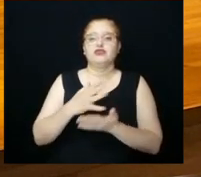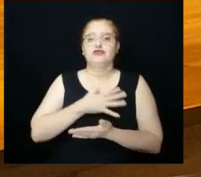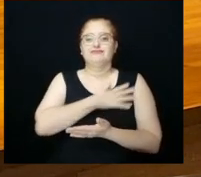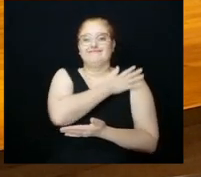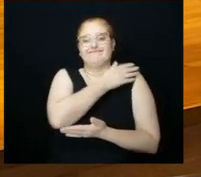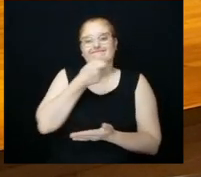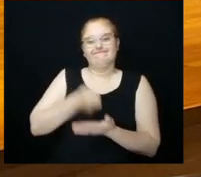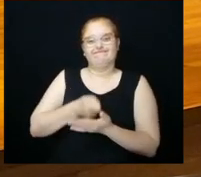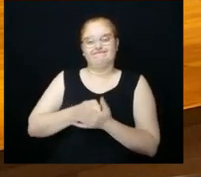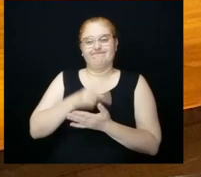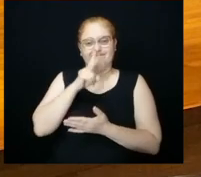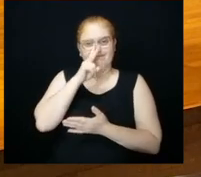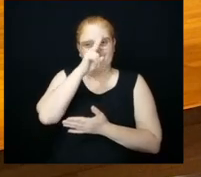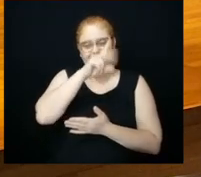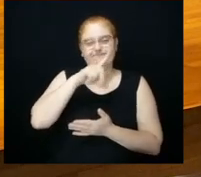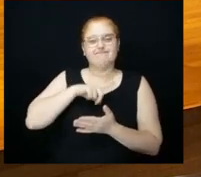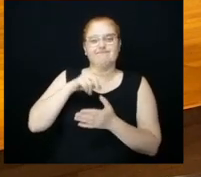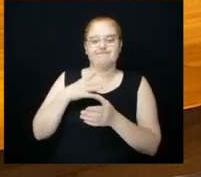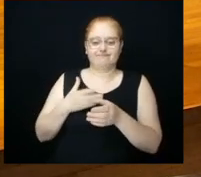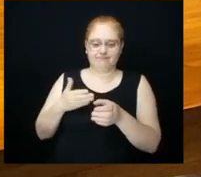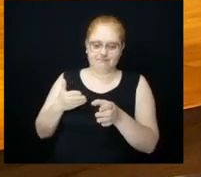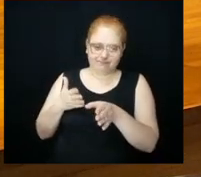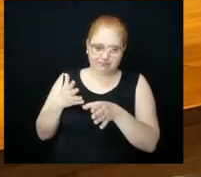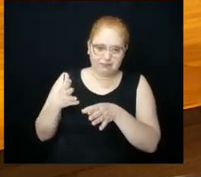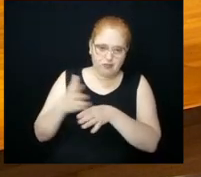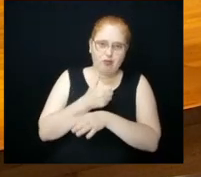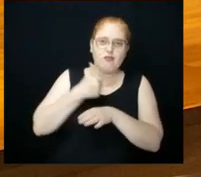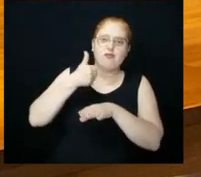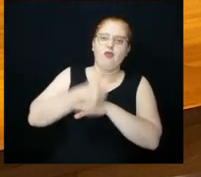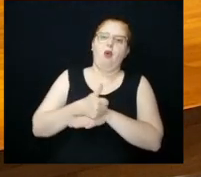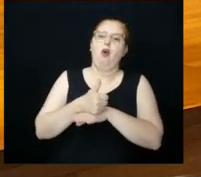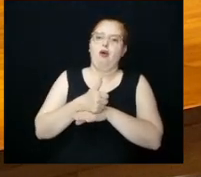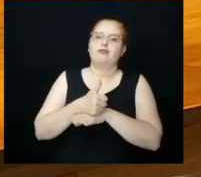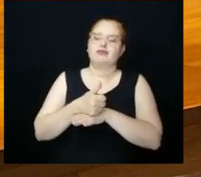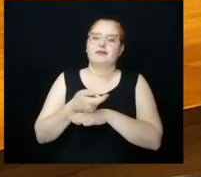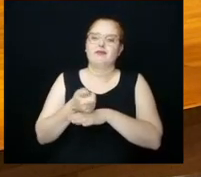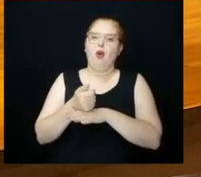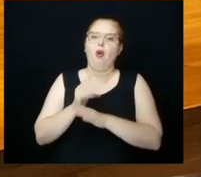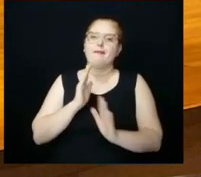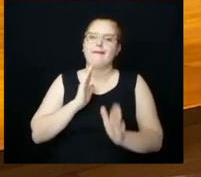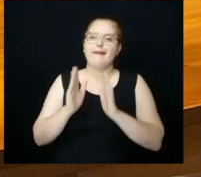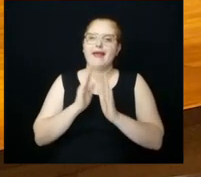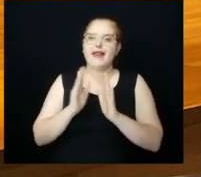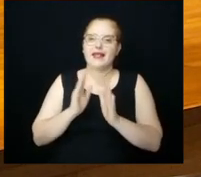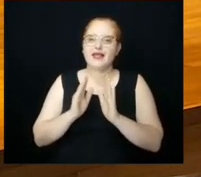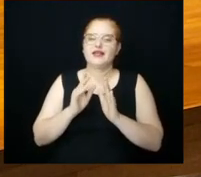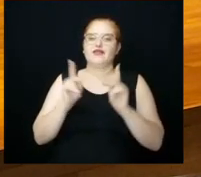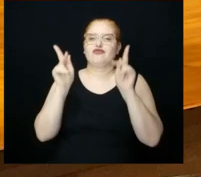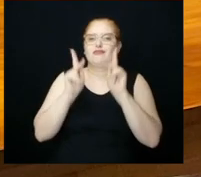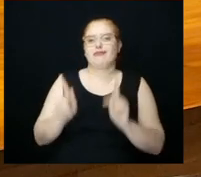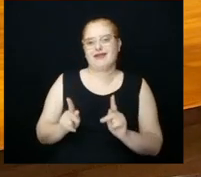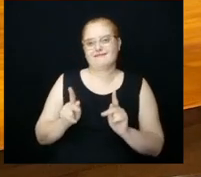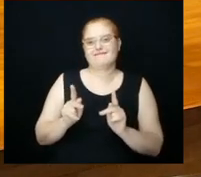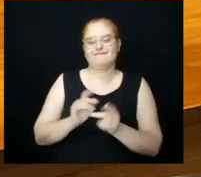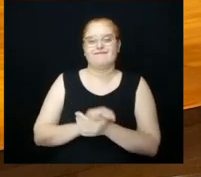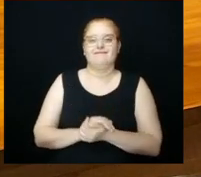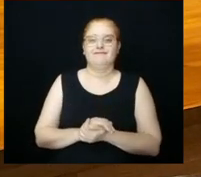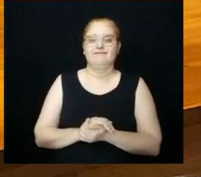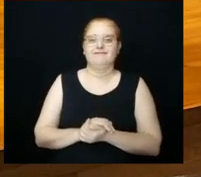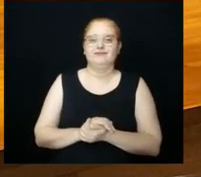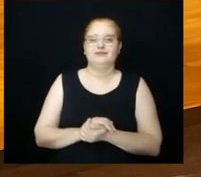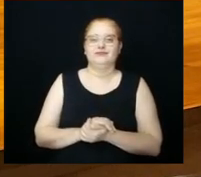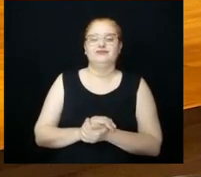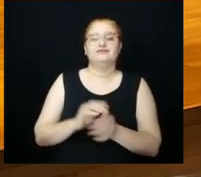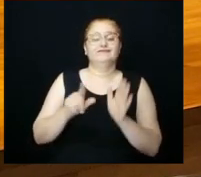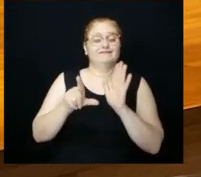muito forte, com muitos golpes de Estado e poucos períodos, né, de intervalo de paz. Né? Então,